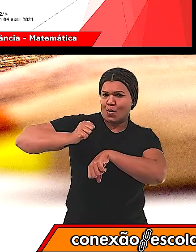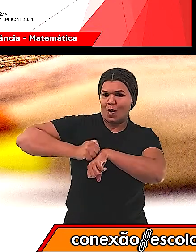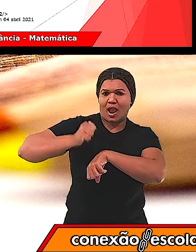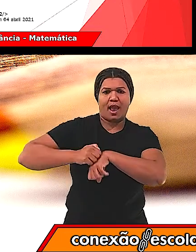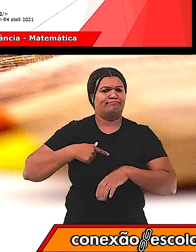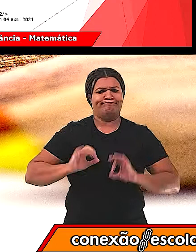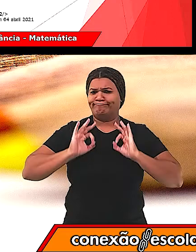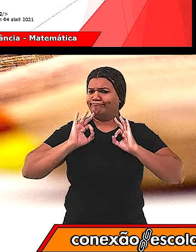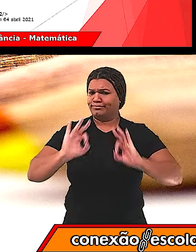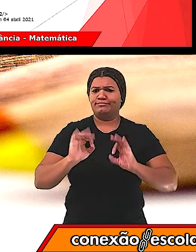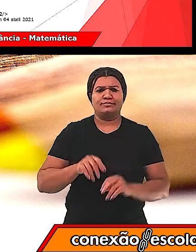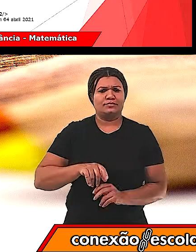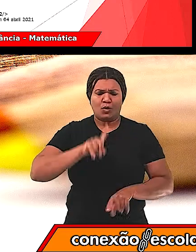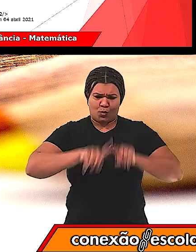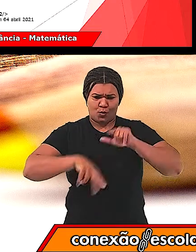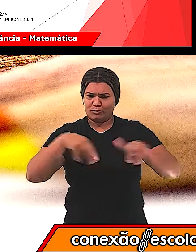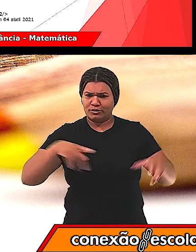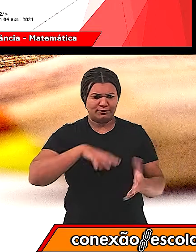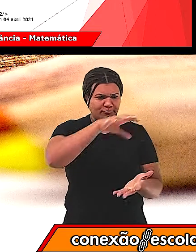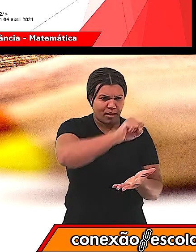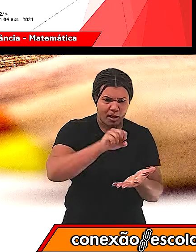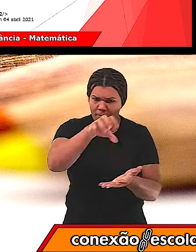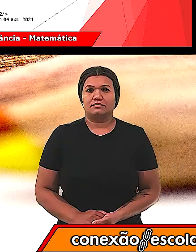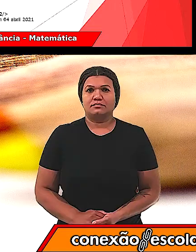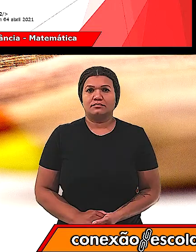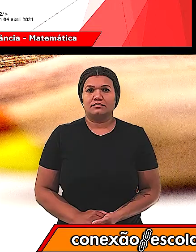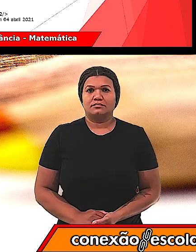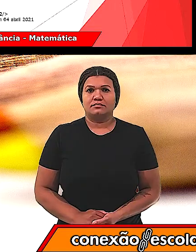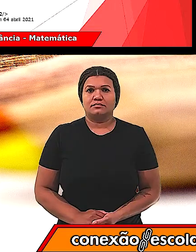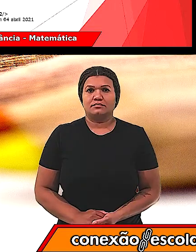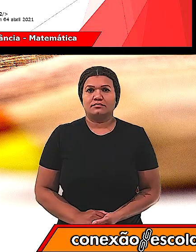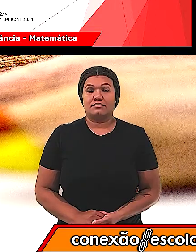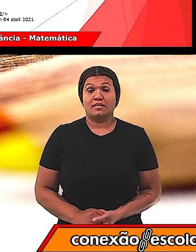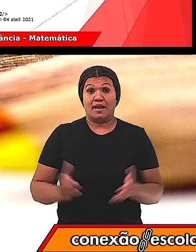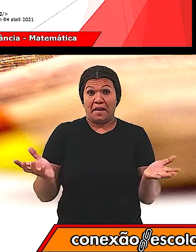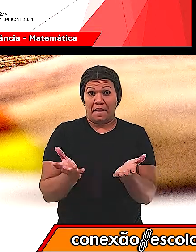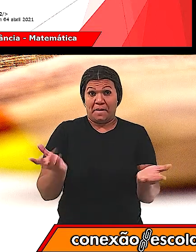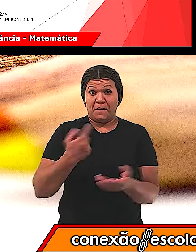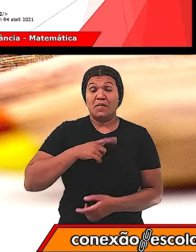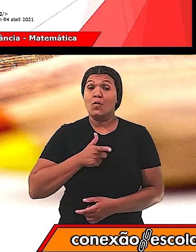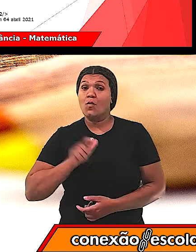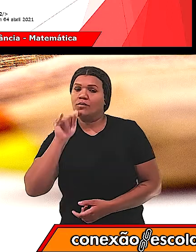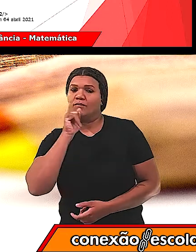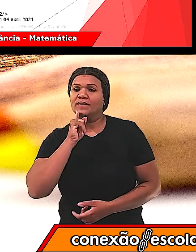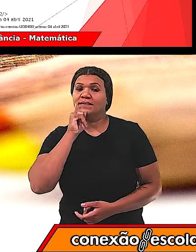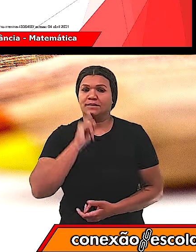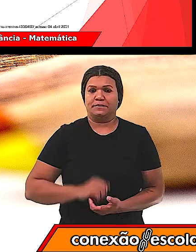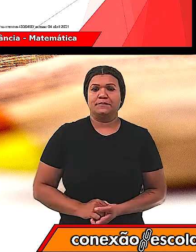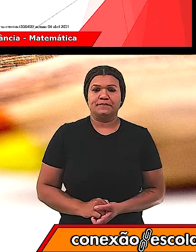Quando a gente usa os objetos, não tem como errar. Agora nós vamos com outro exemplo.